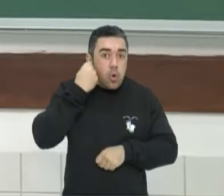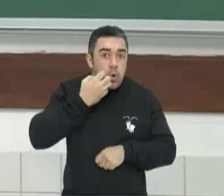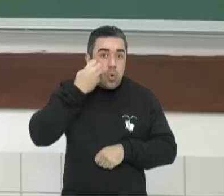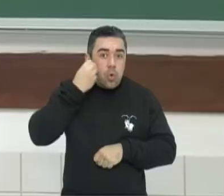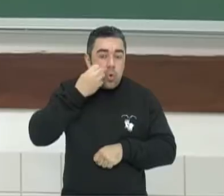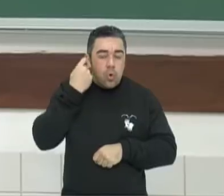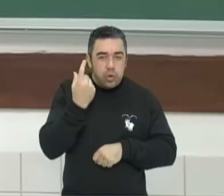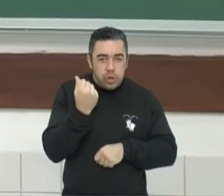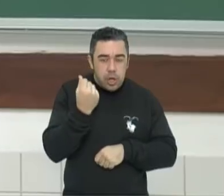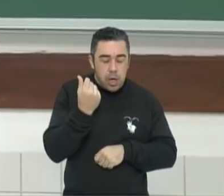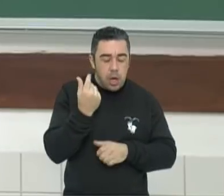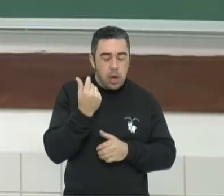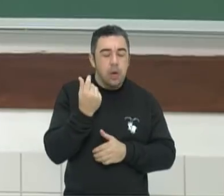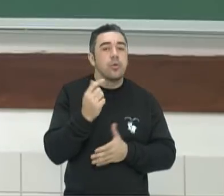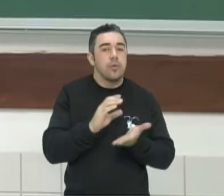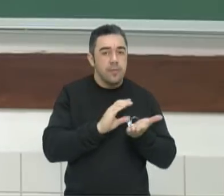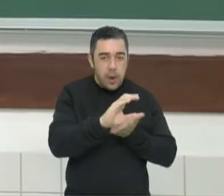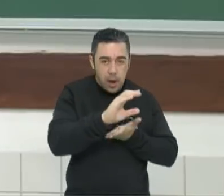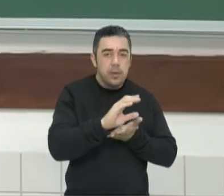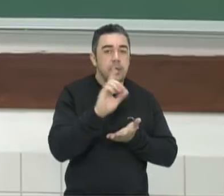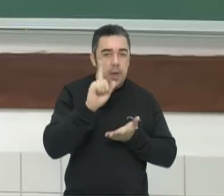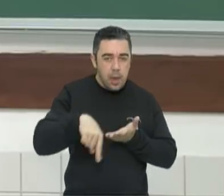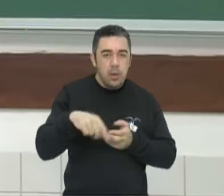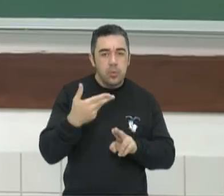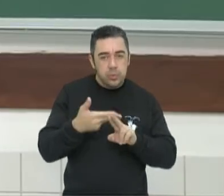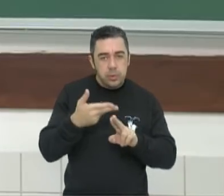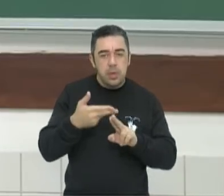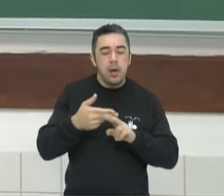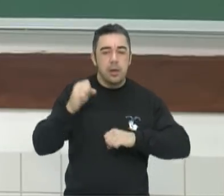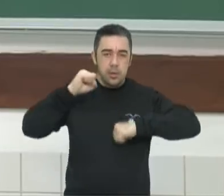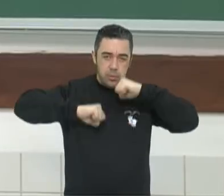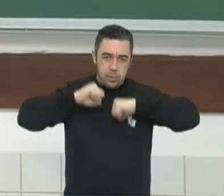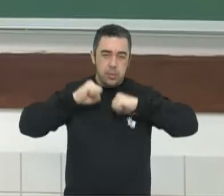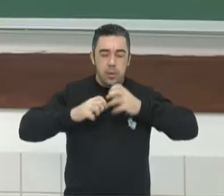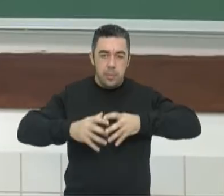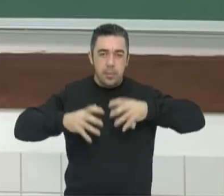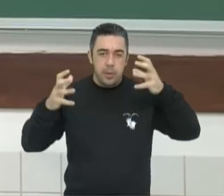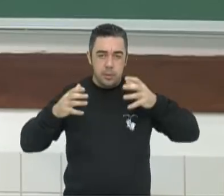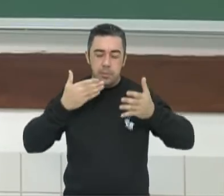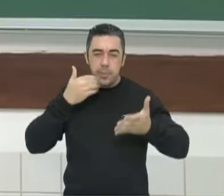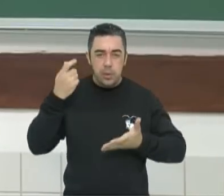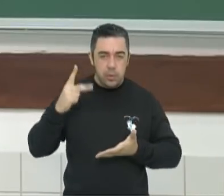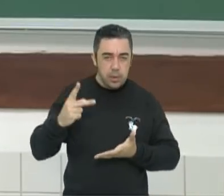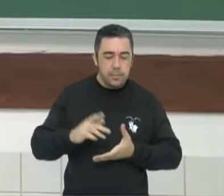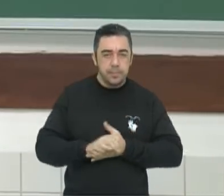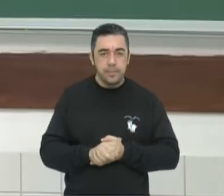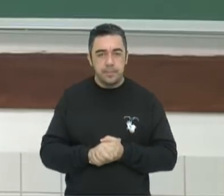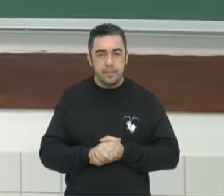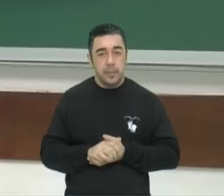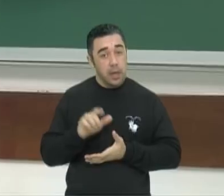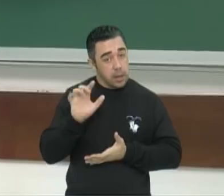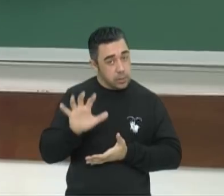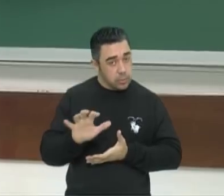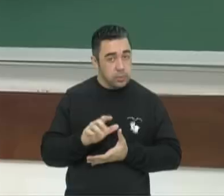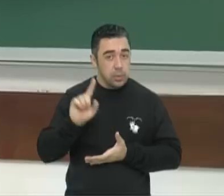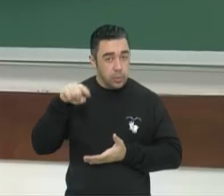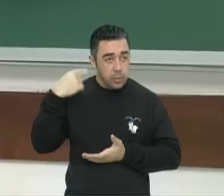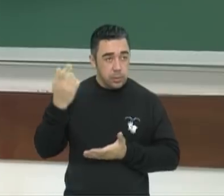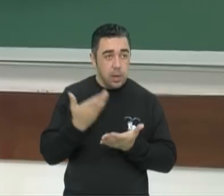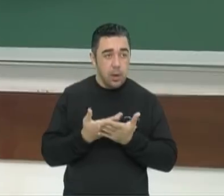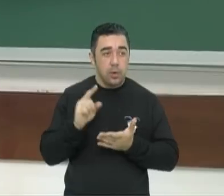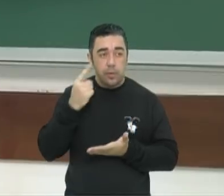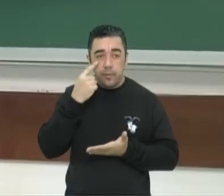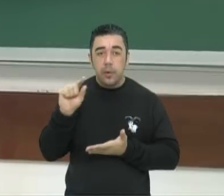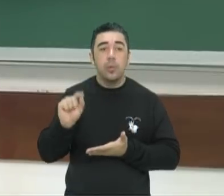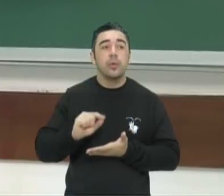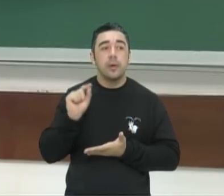de dinheiro que era utilizado para investir, ampliar suas próprias indústrias. É isso aí, gente, e na próxima aula